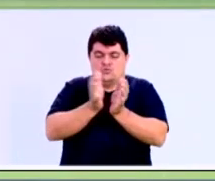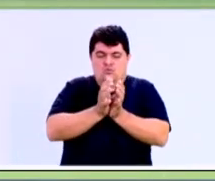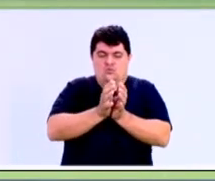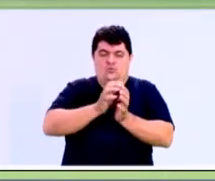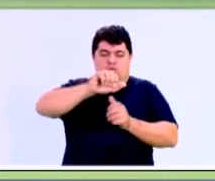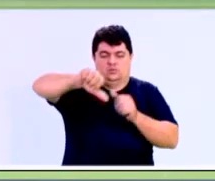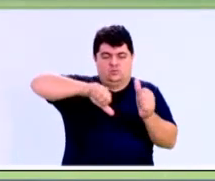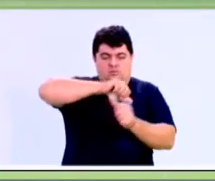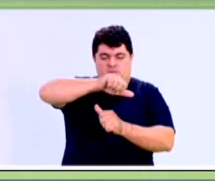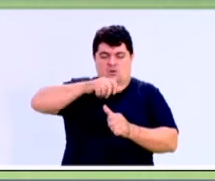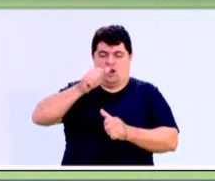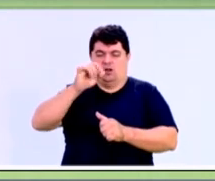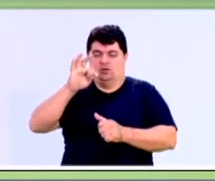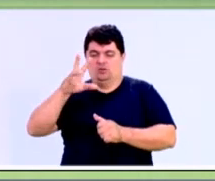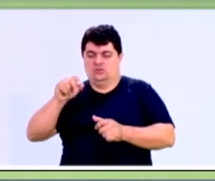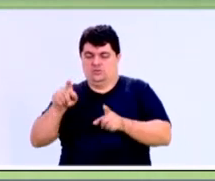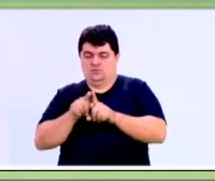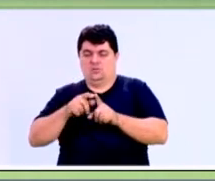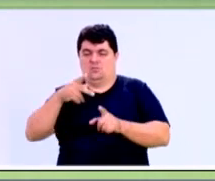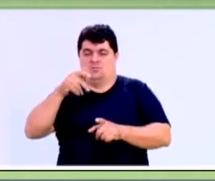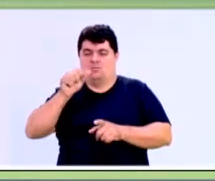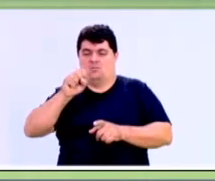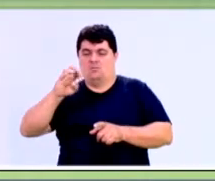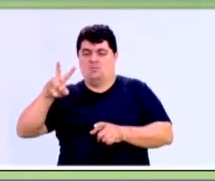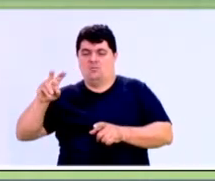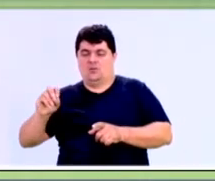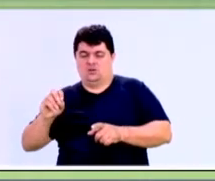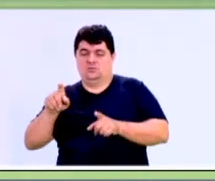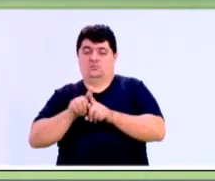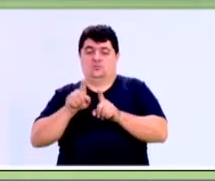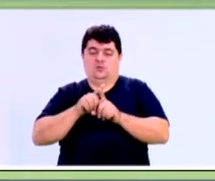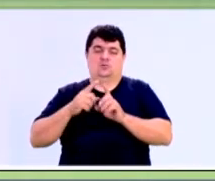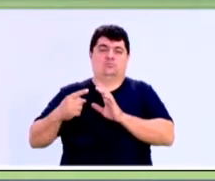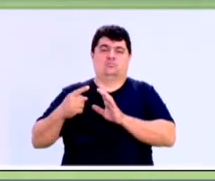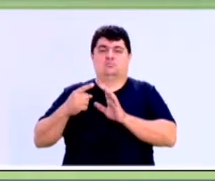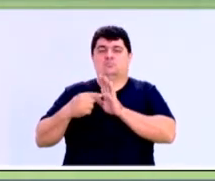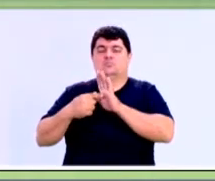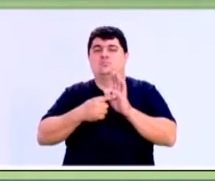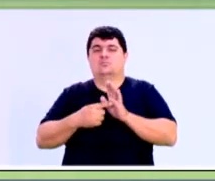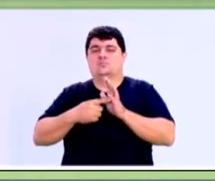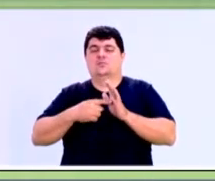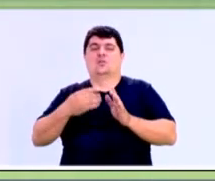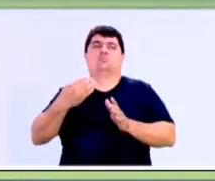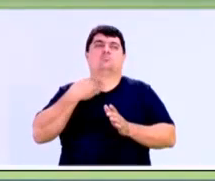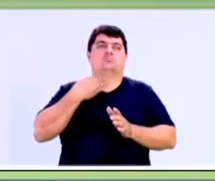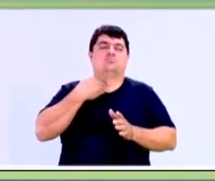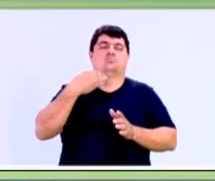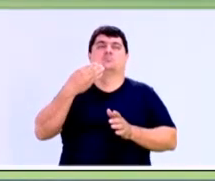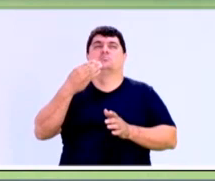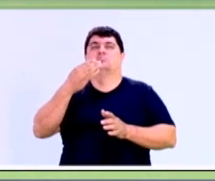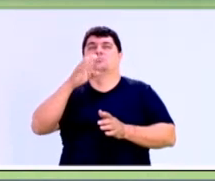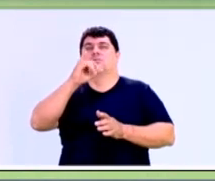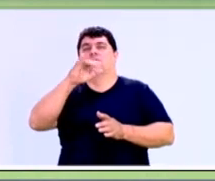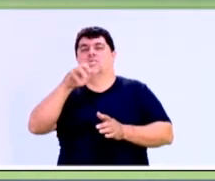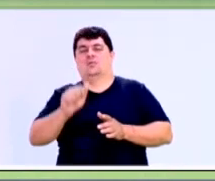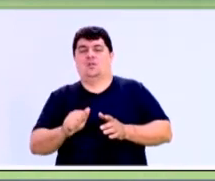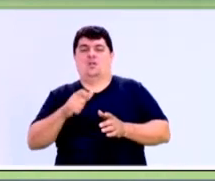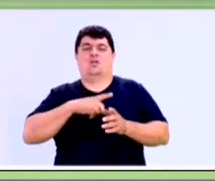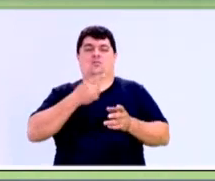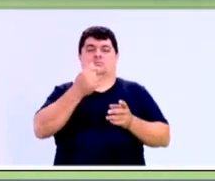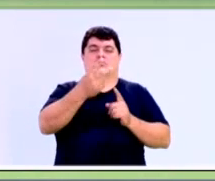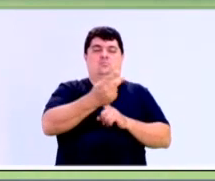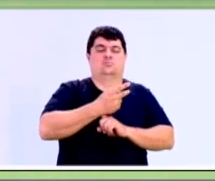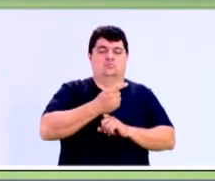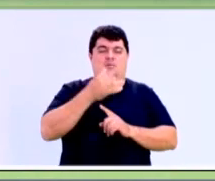existem contas que nos remetem à natureza financeira, ou seja, caixa, banco, né? Financiamentos a